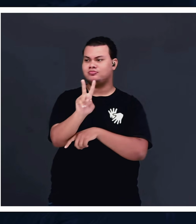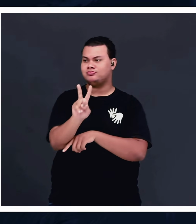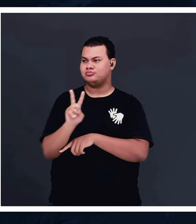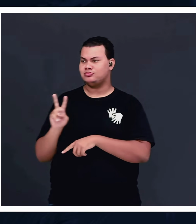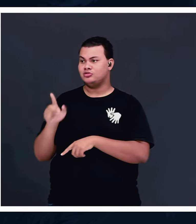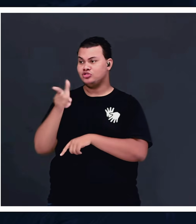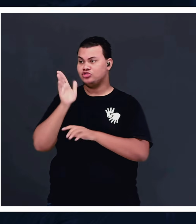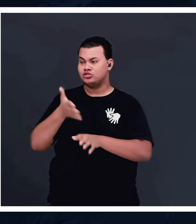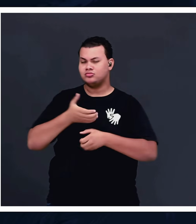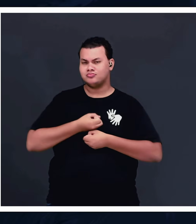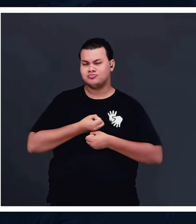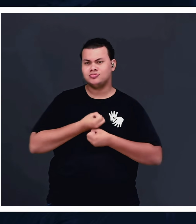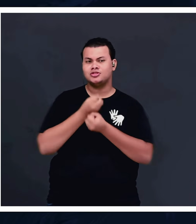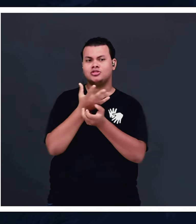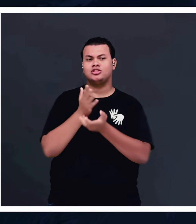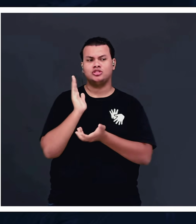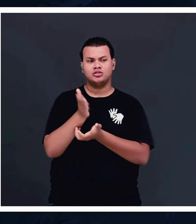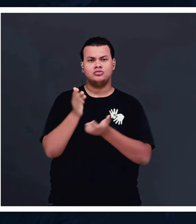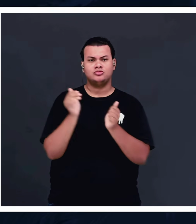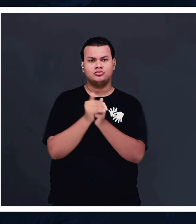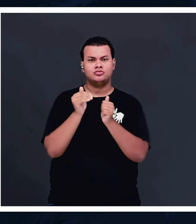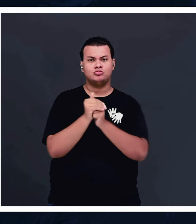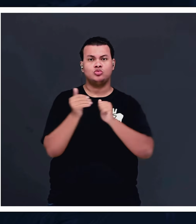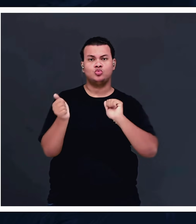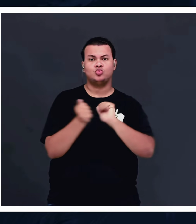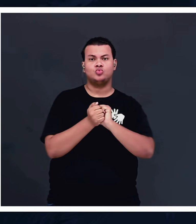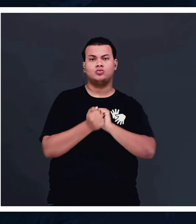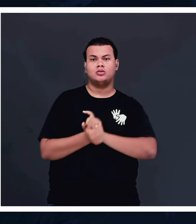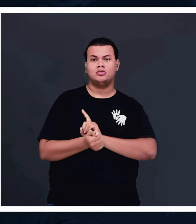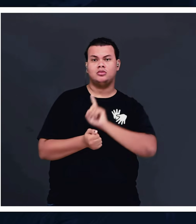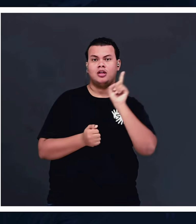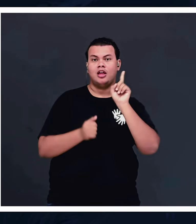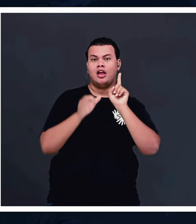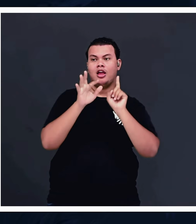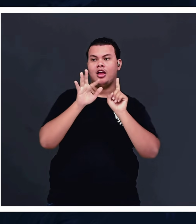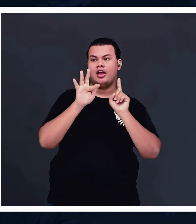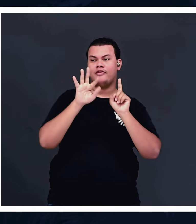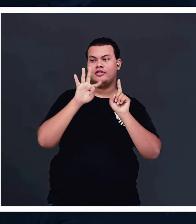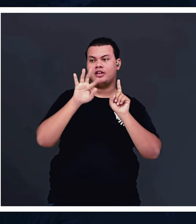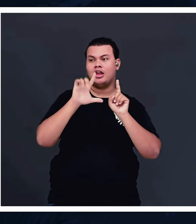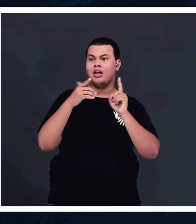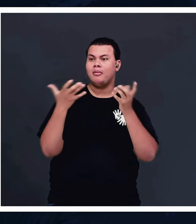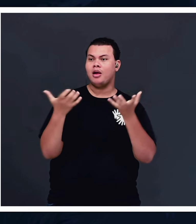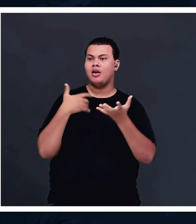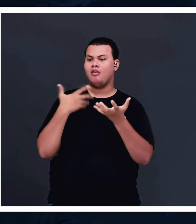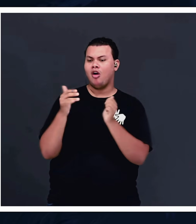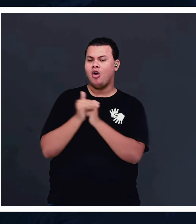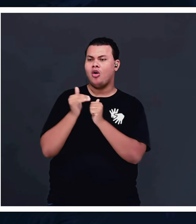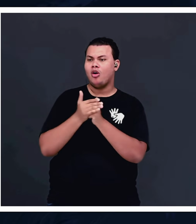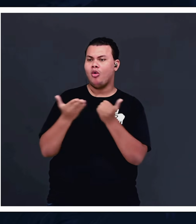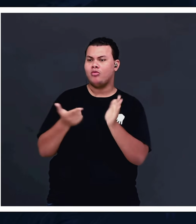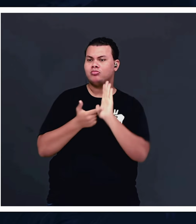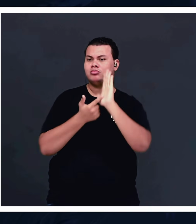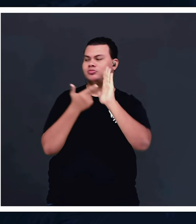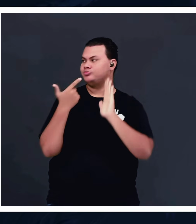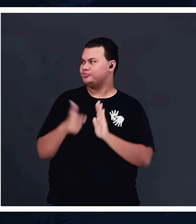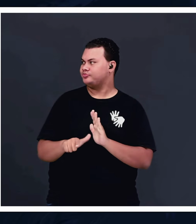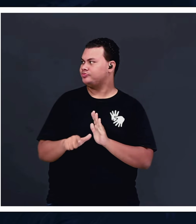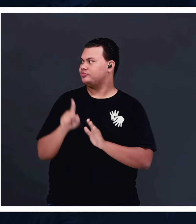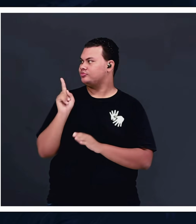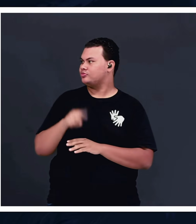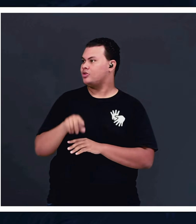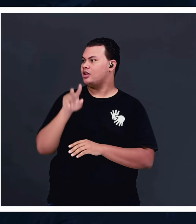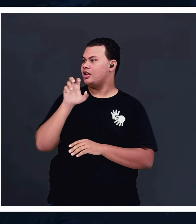Vocês já confessaram, já fizeram uma oração lá junto com o FTL, mas eu queria fazer junto diante da igreja.